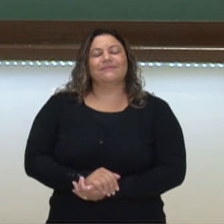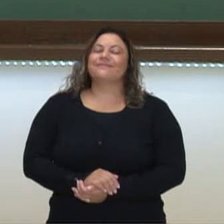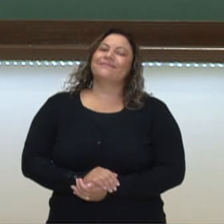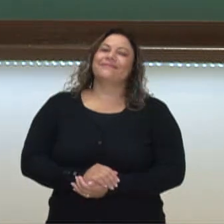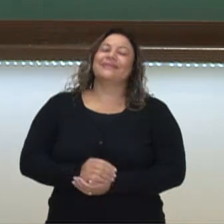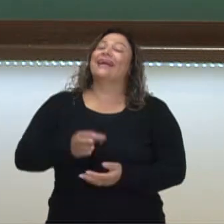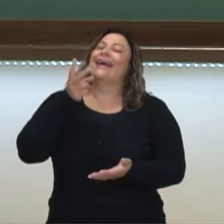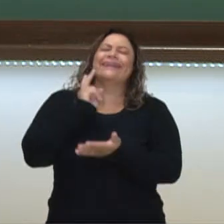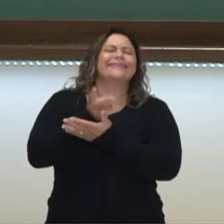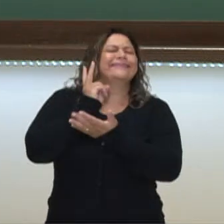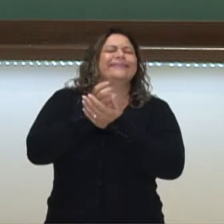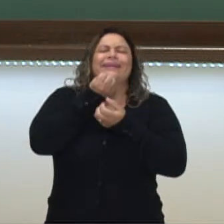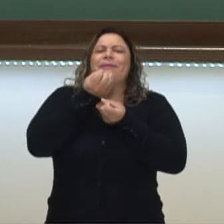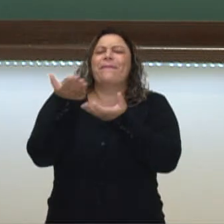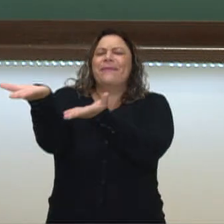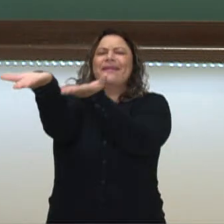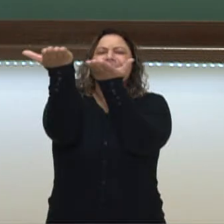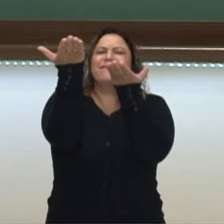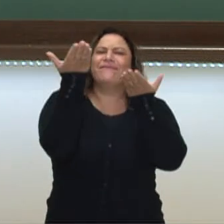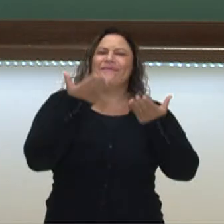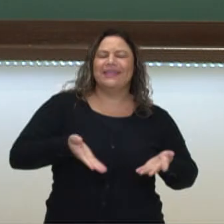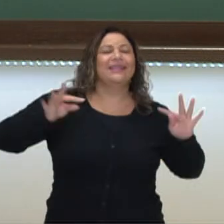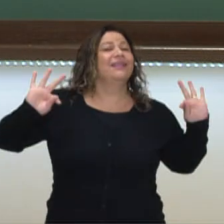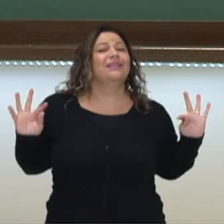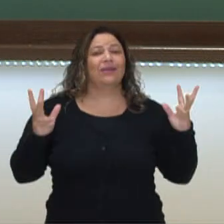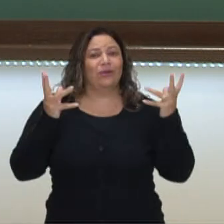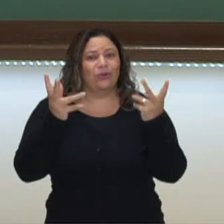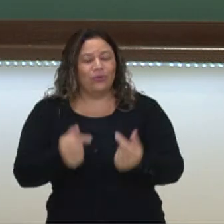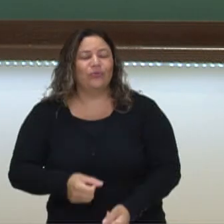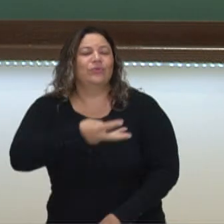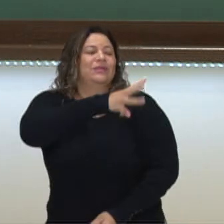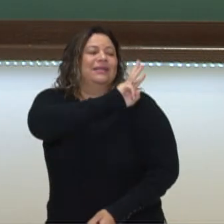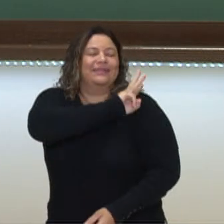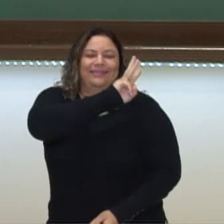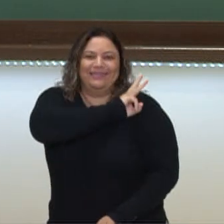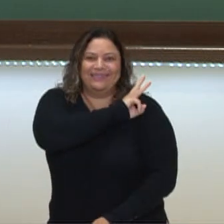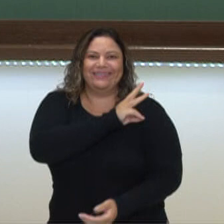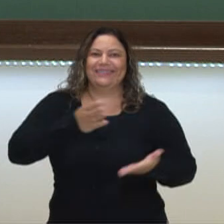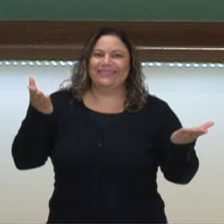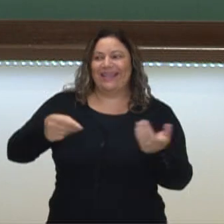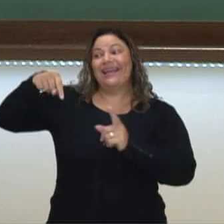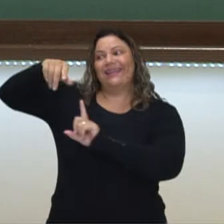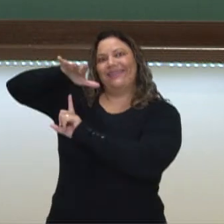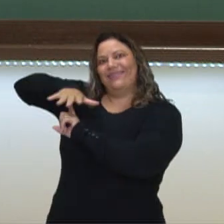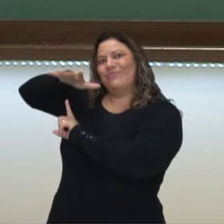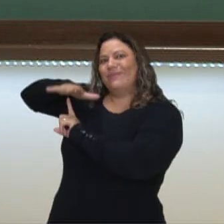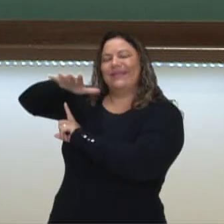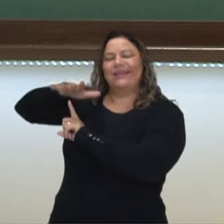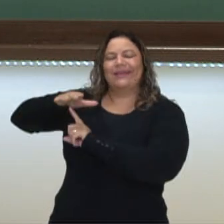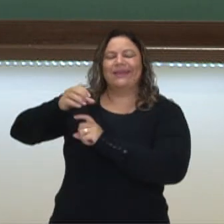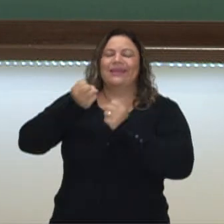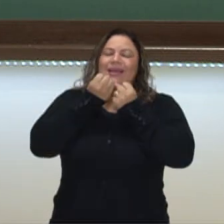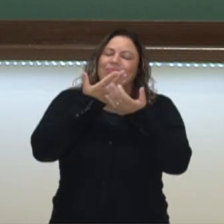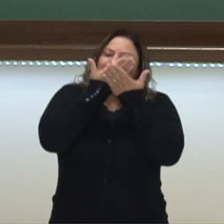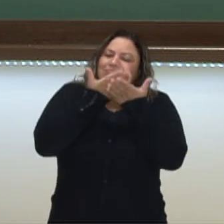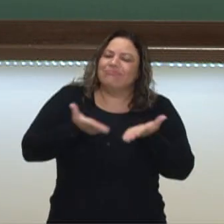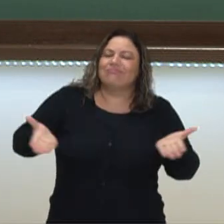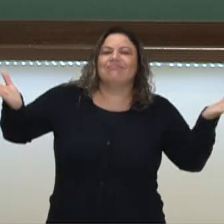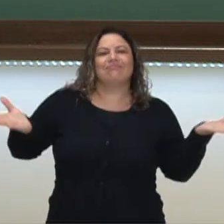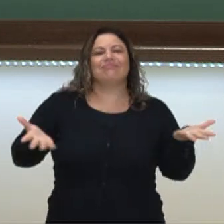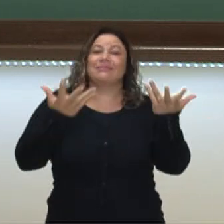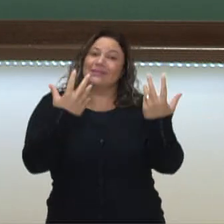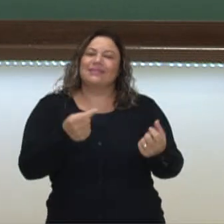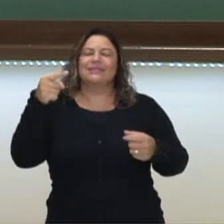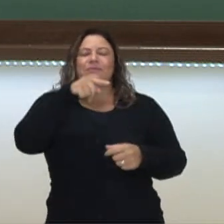Sejam sempre bem-vindos, senhoras e senhores da terceira série do Ensino Médio do Paraná. É sempre uma honra recebê-los aqui. Eu